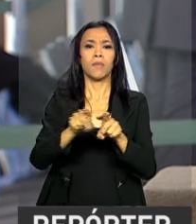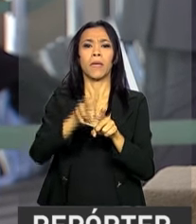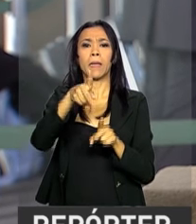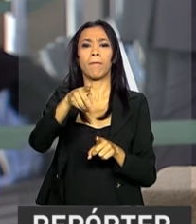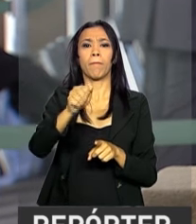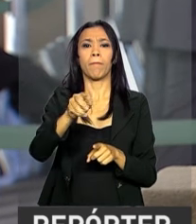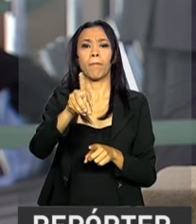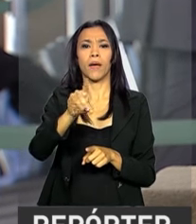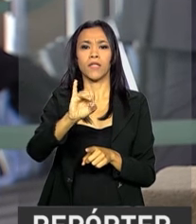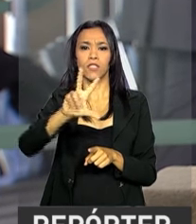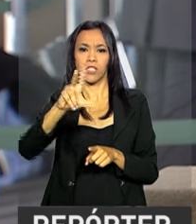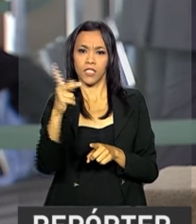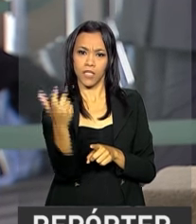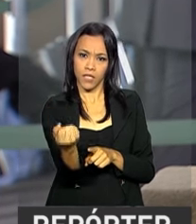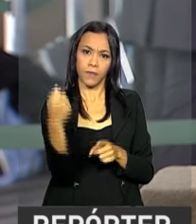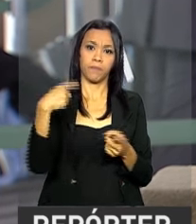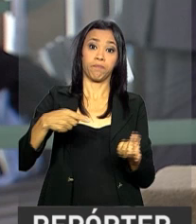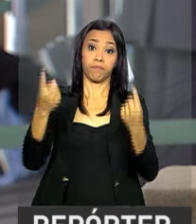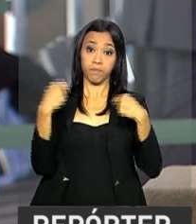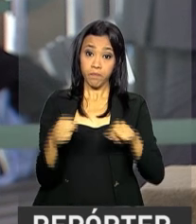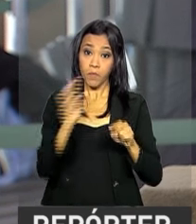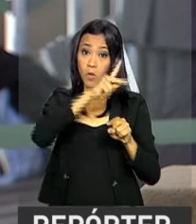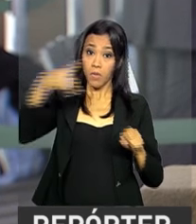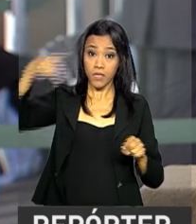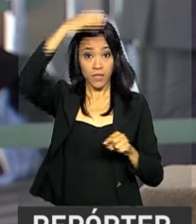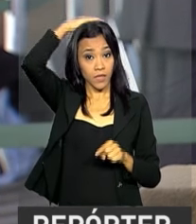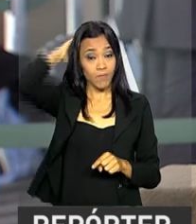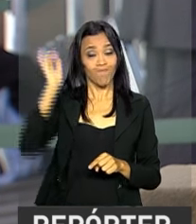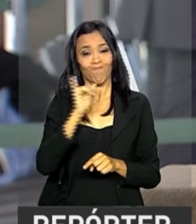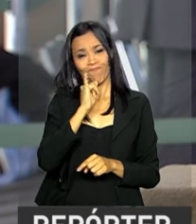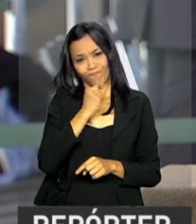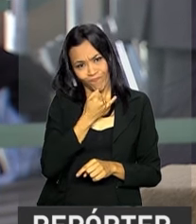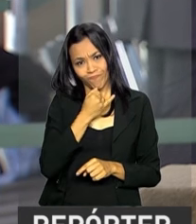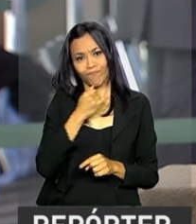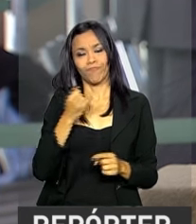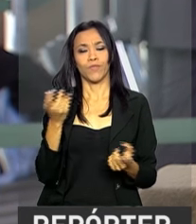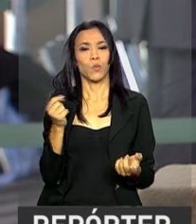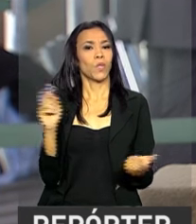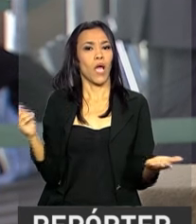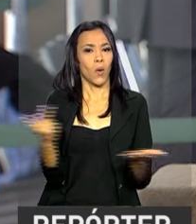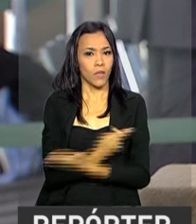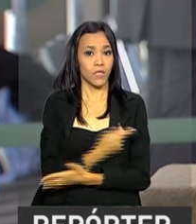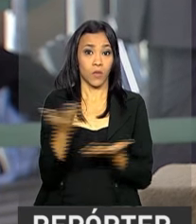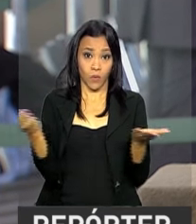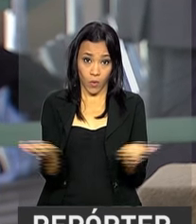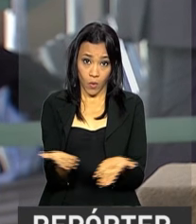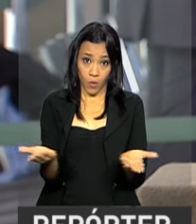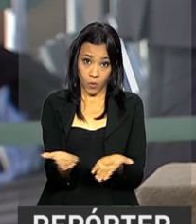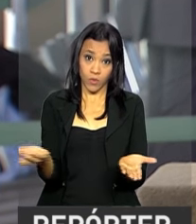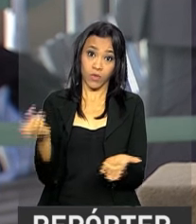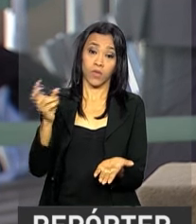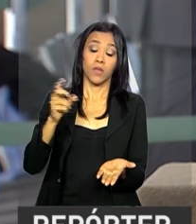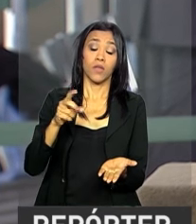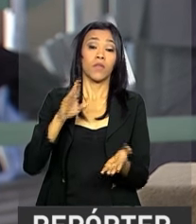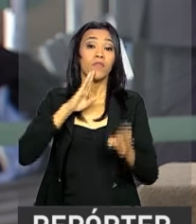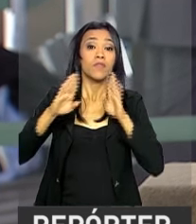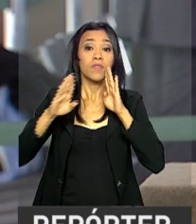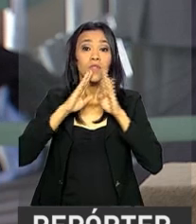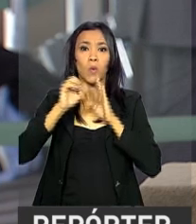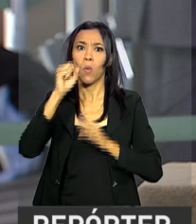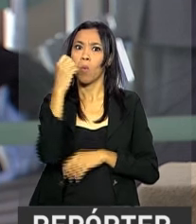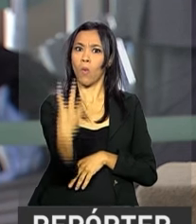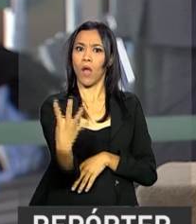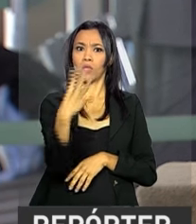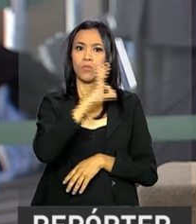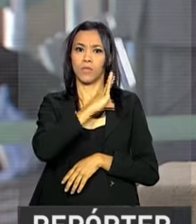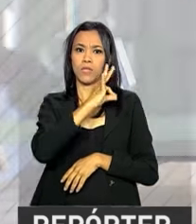Eliseu Padilha. E Renata, o presidente Michel Temer lamentou hoje pelas redes sociais a morte de quatro policiais